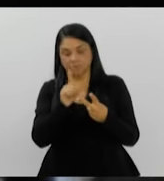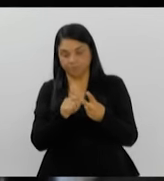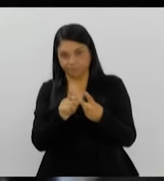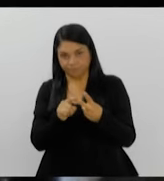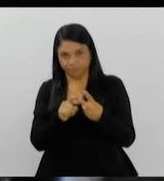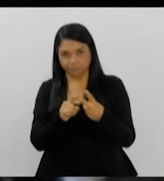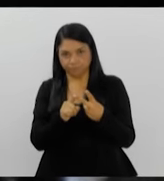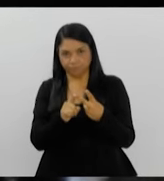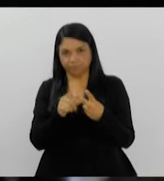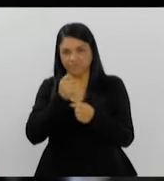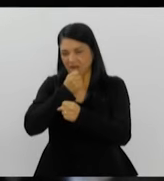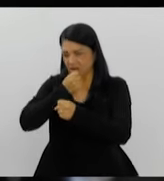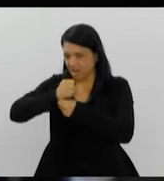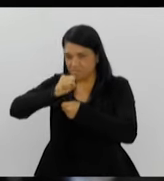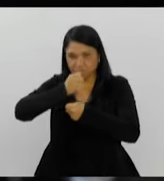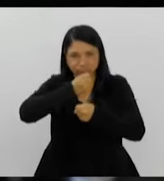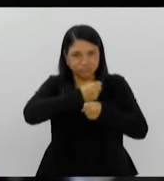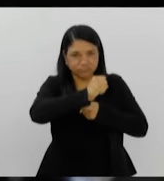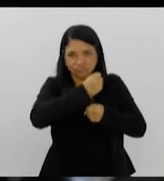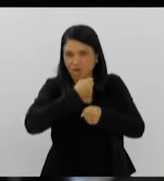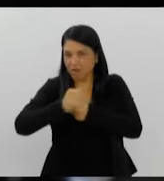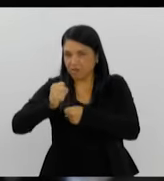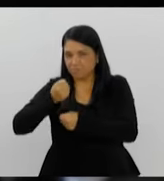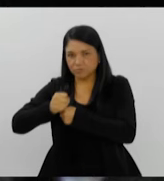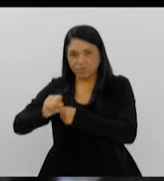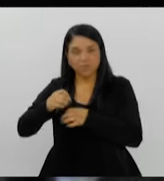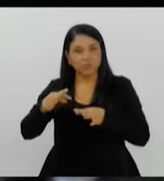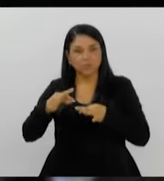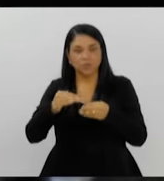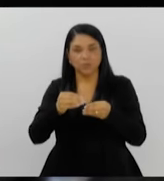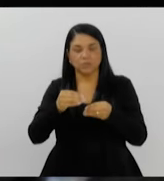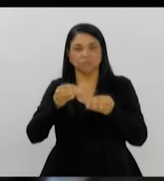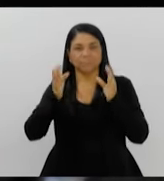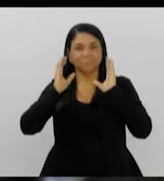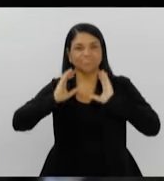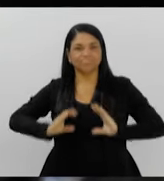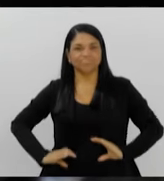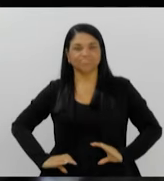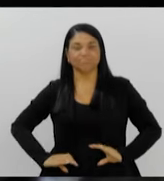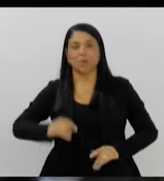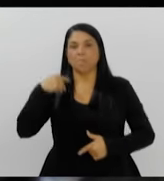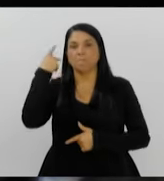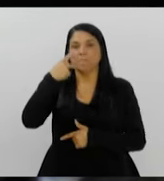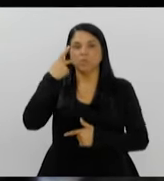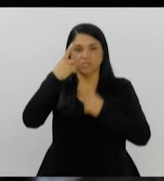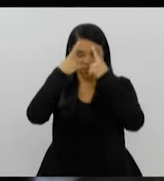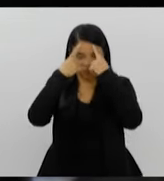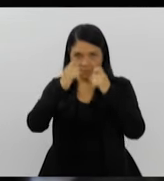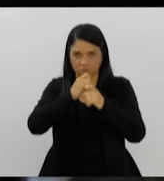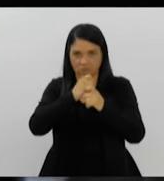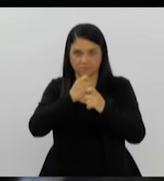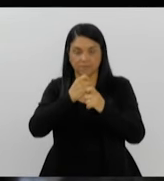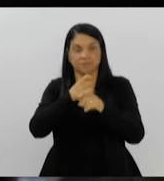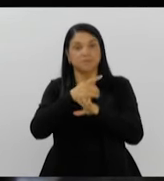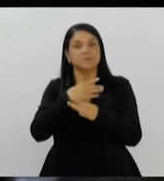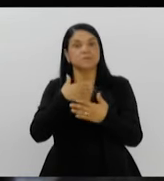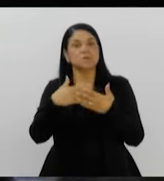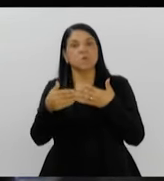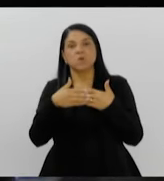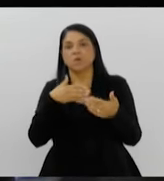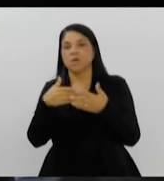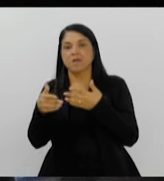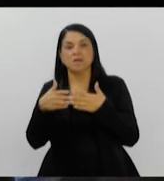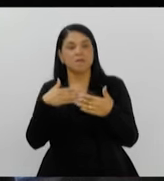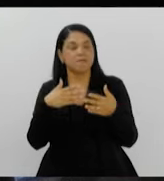tem que repudiar toda eal conduta política de violência seja ela